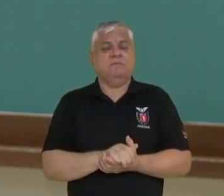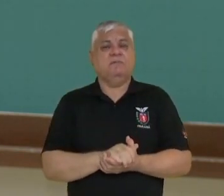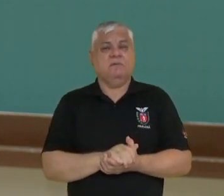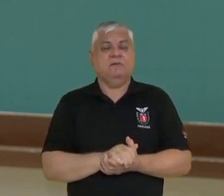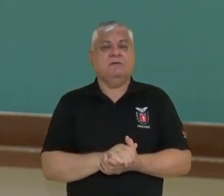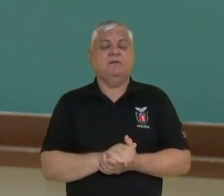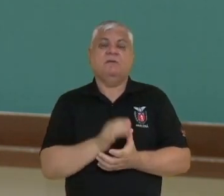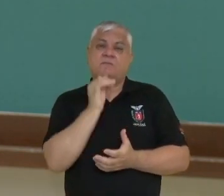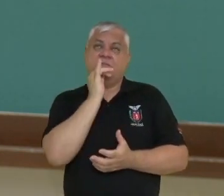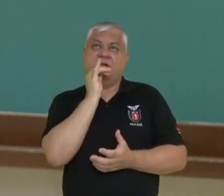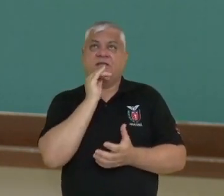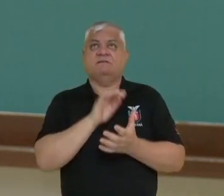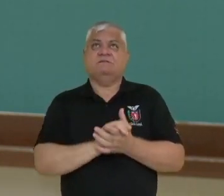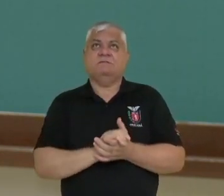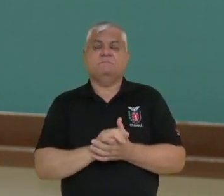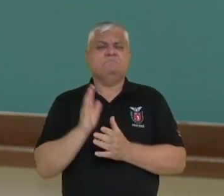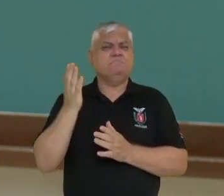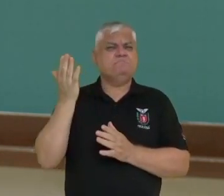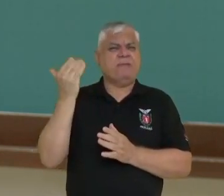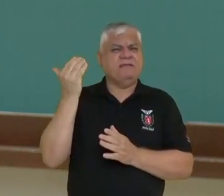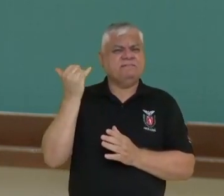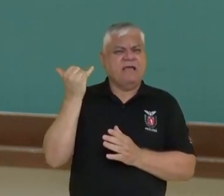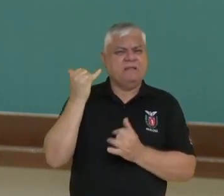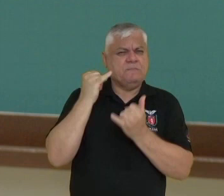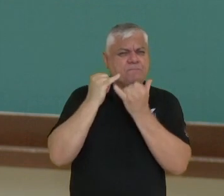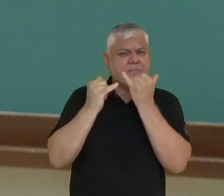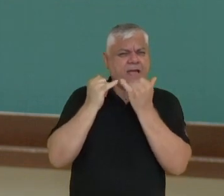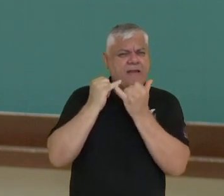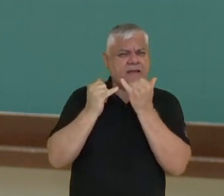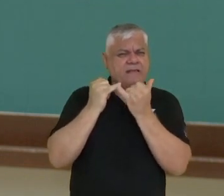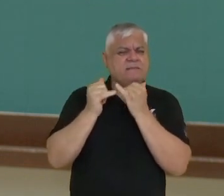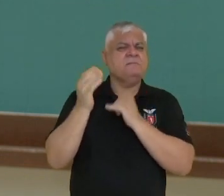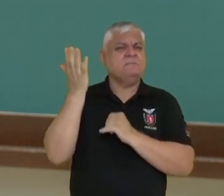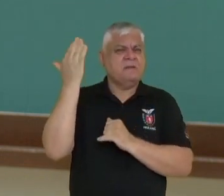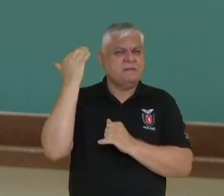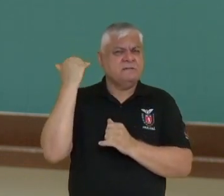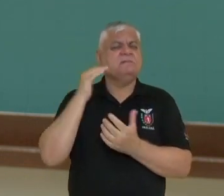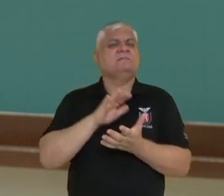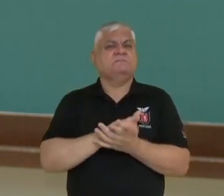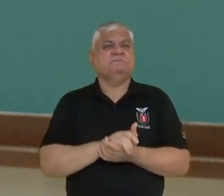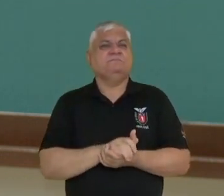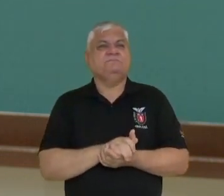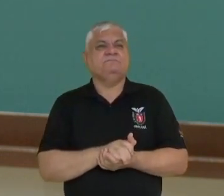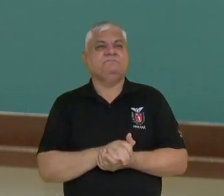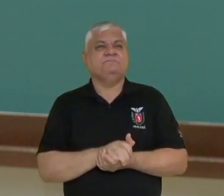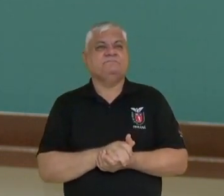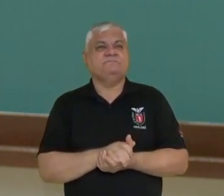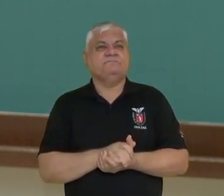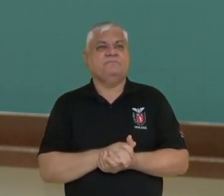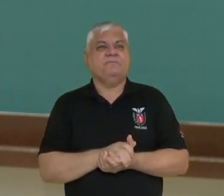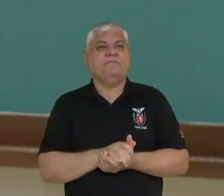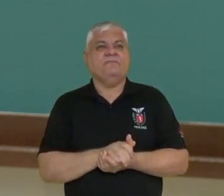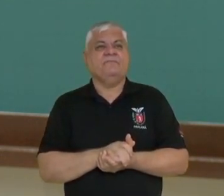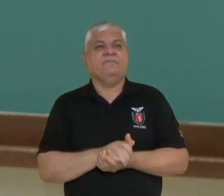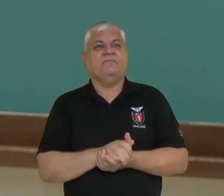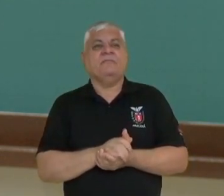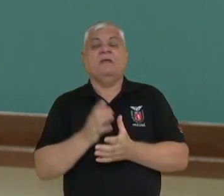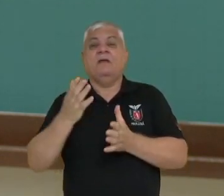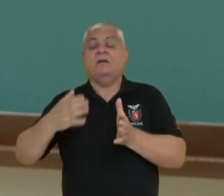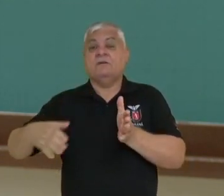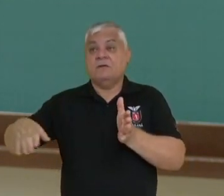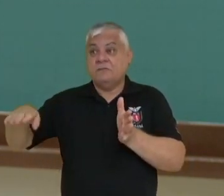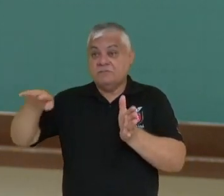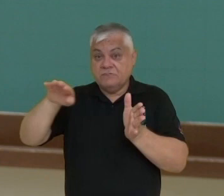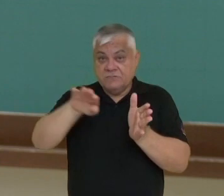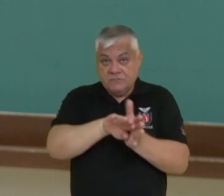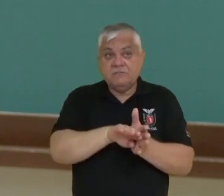Então, como se fosse um passado de uma ação passada, né? Então, veja aqui, ó. Quando chegaram